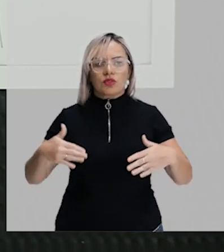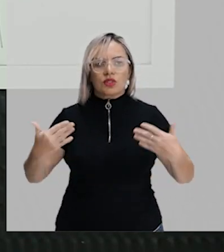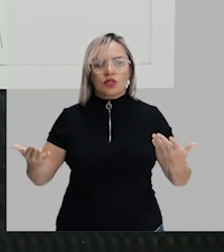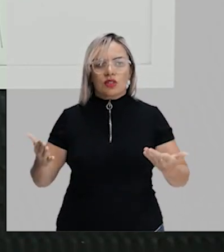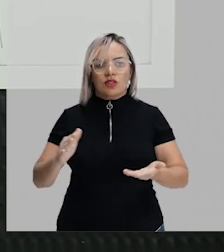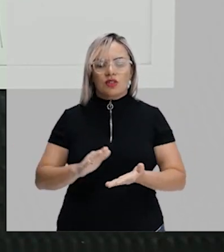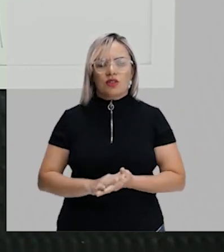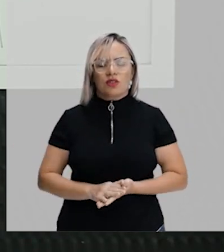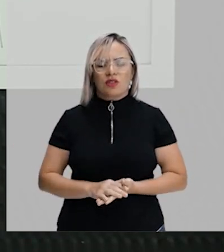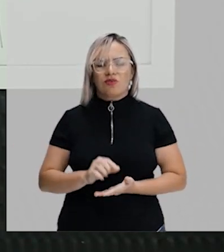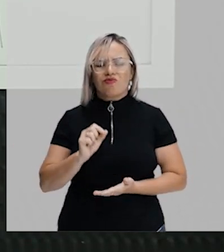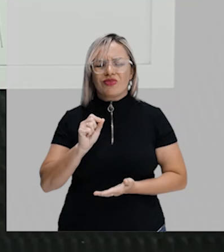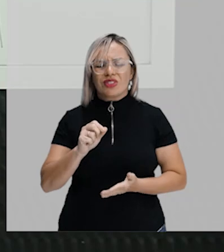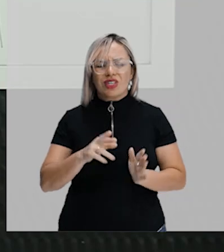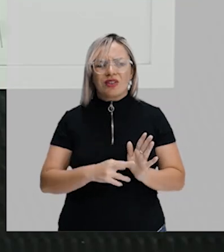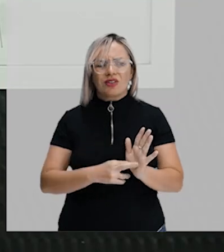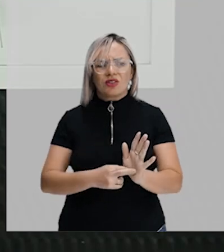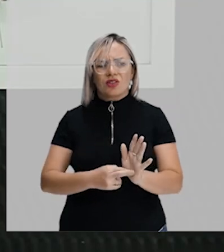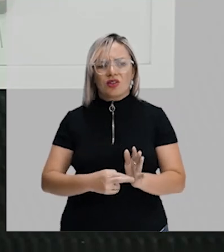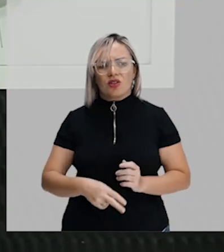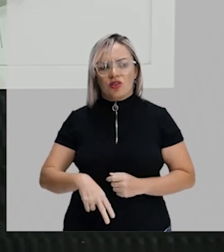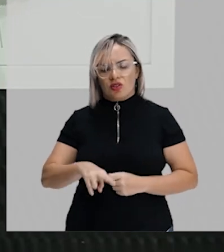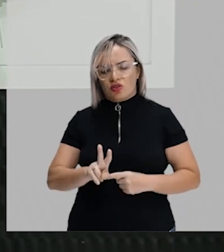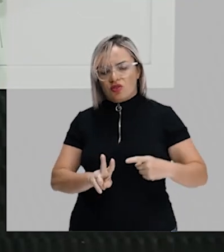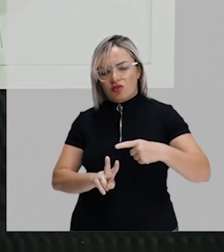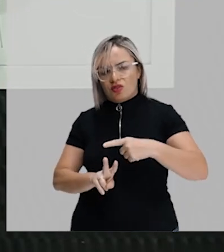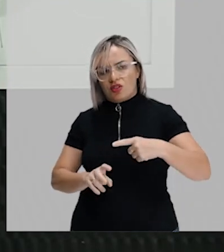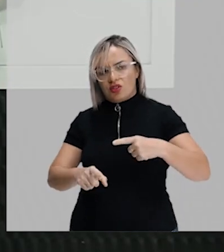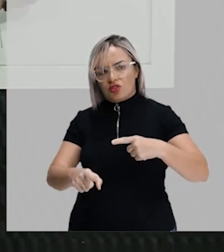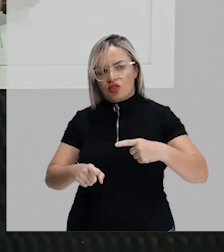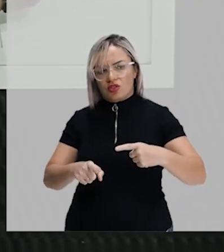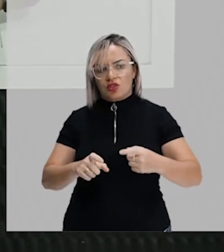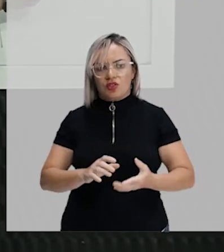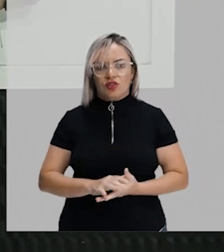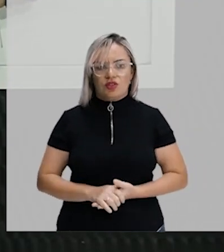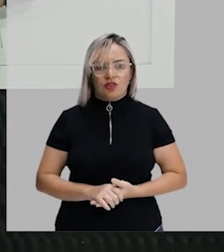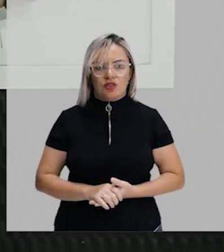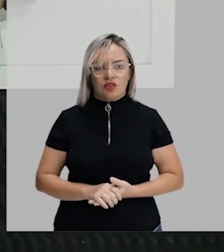por exemplo? Vx vai ser,